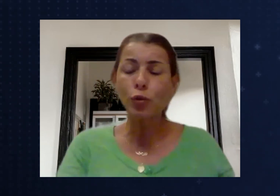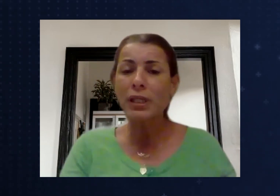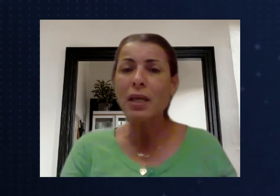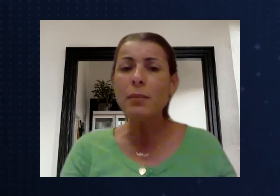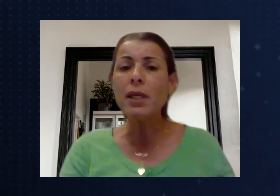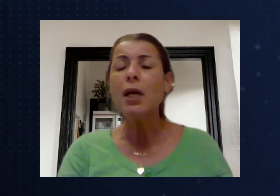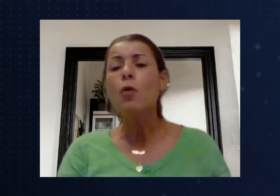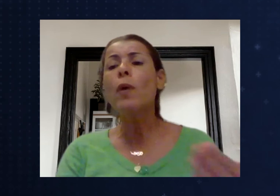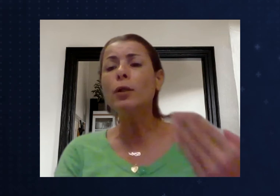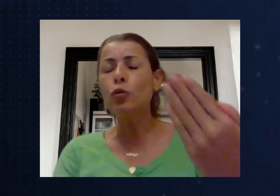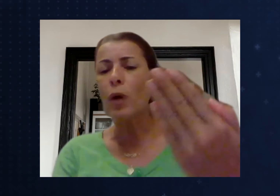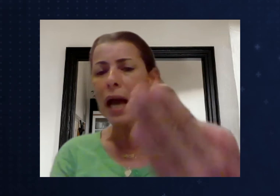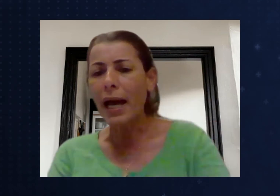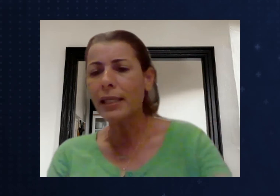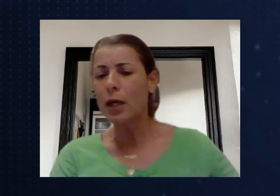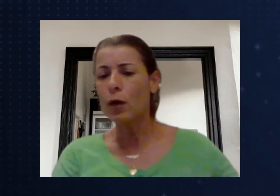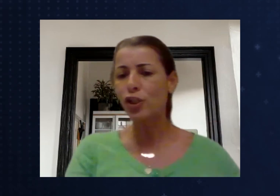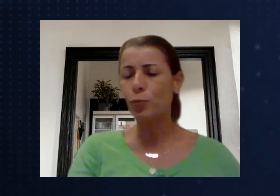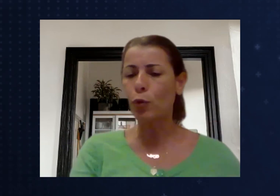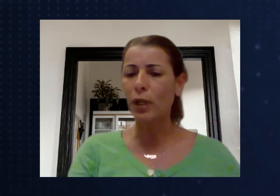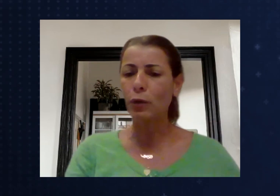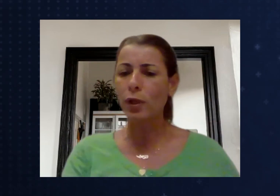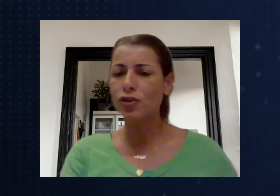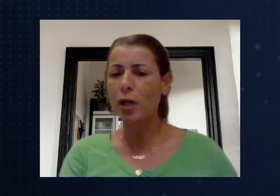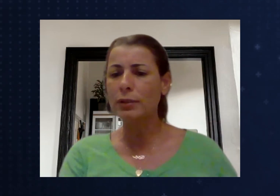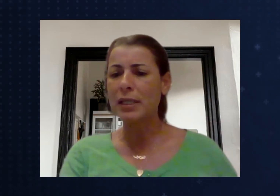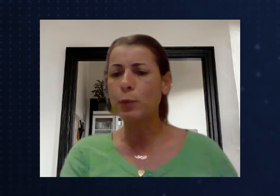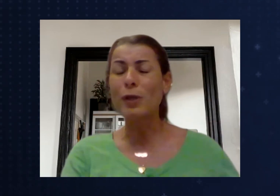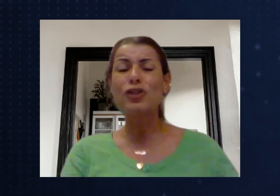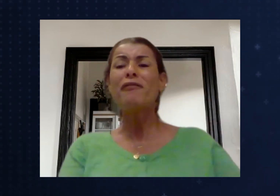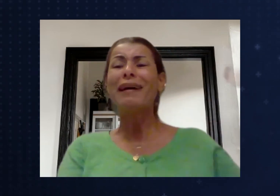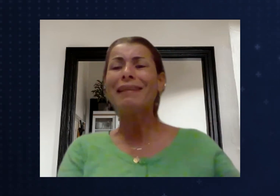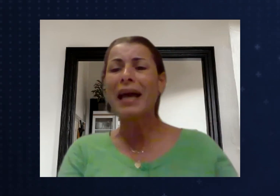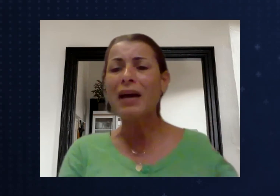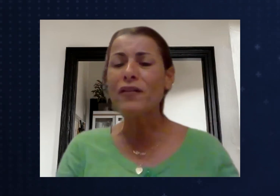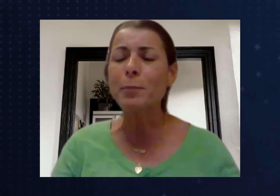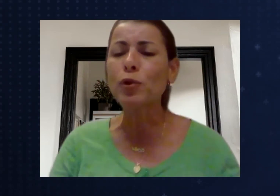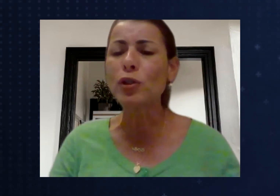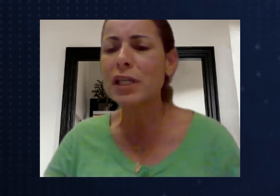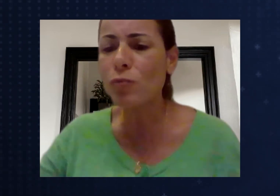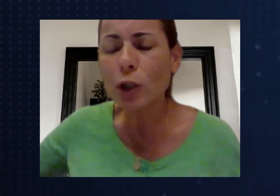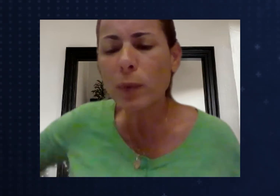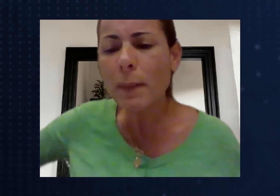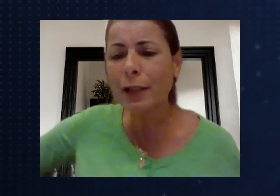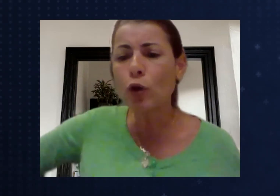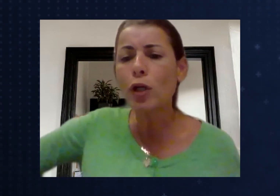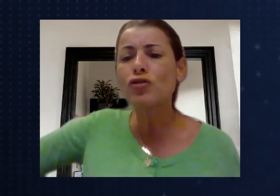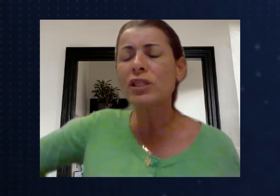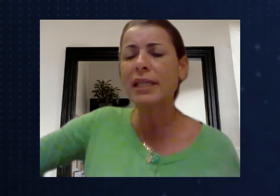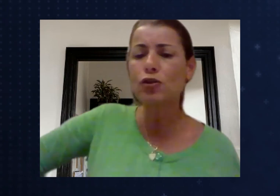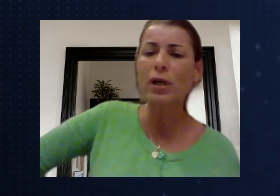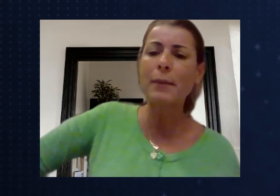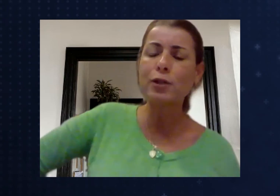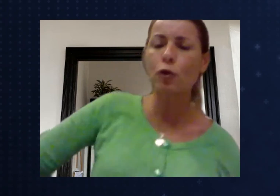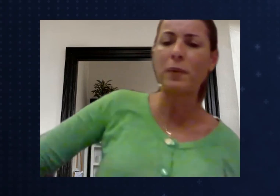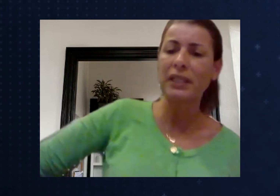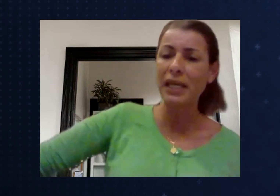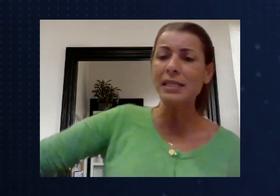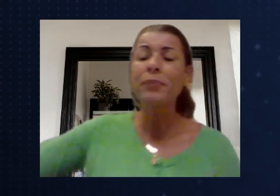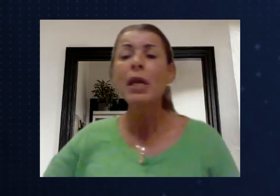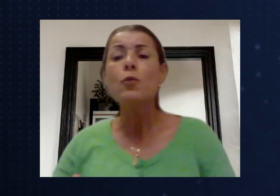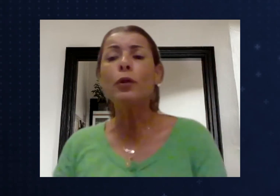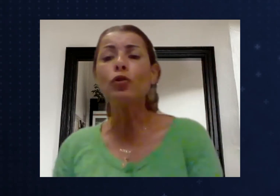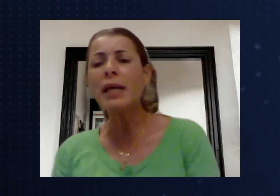dia depois do crime, quando a então ex-procuradora-geral da República já falava em procedimento preparatório de incidente de deslocamento